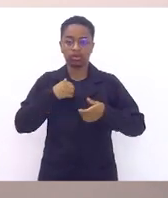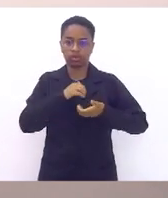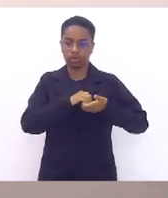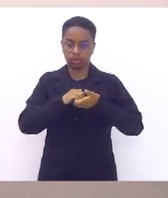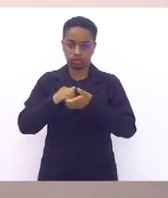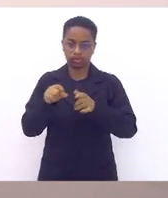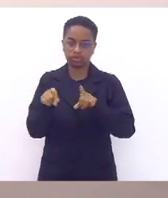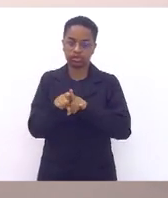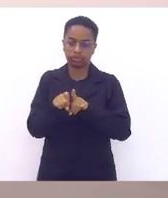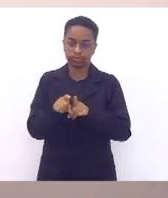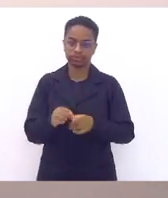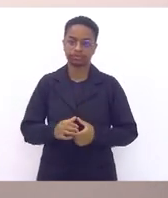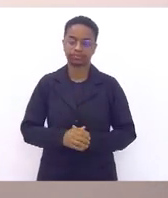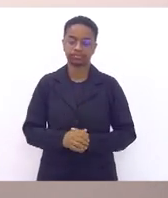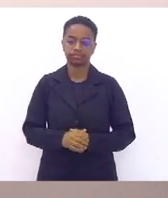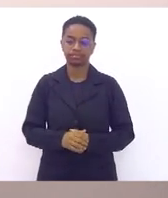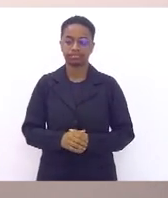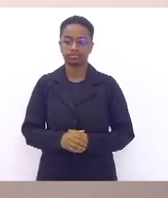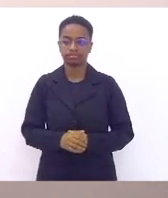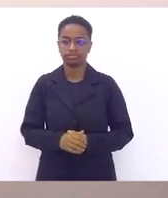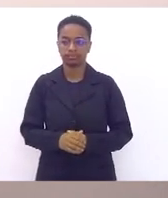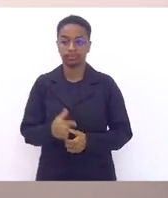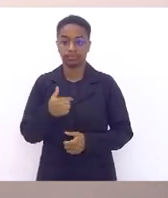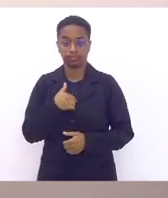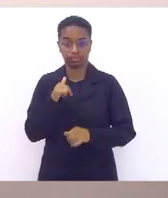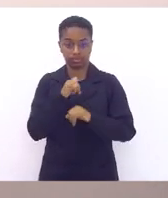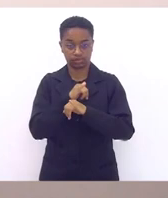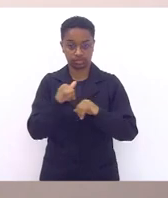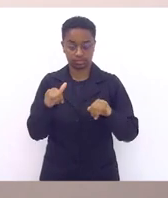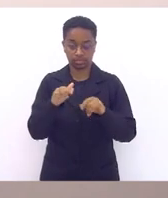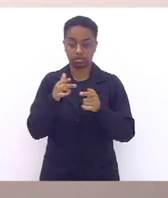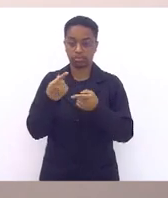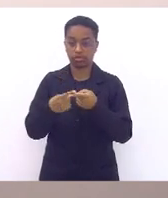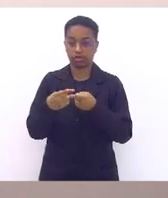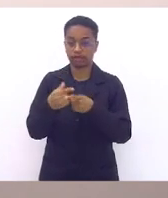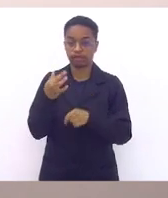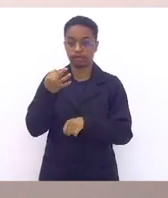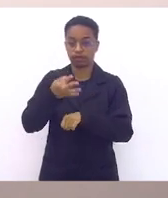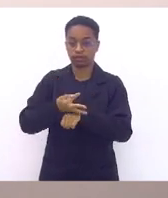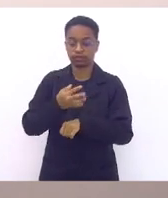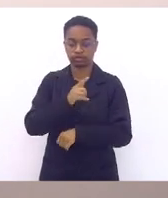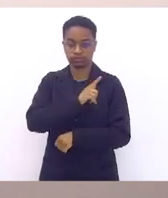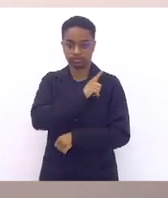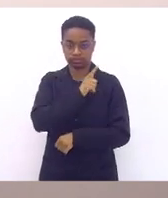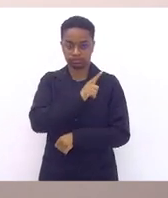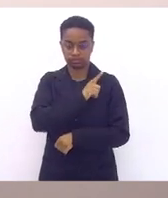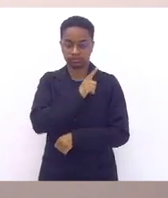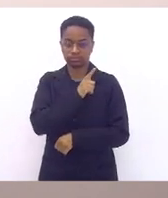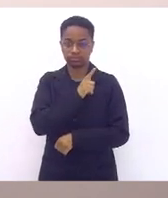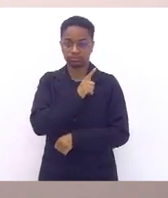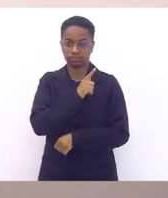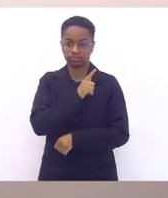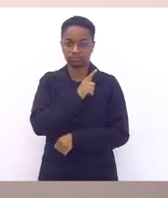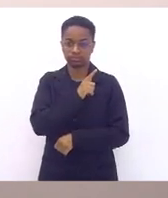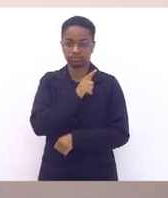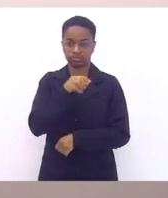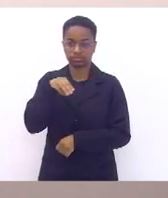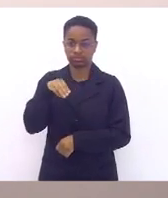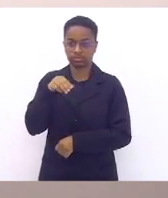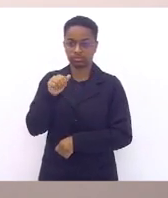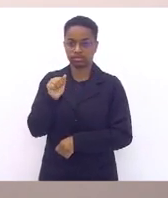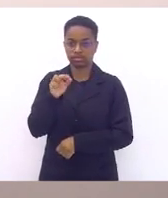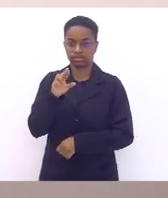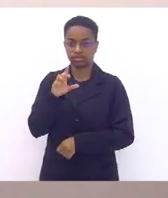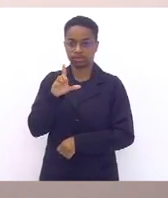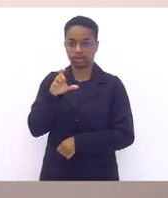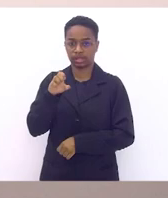cumprimento. Eu vou informar primeiro a ausência da nossa gerente, a doutora Marneille. Ela